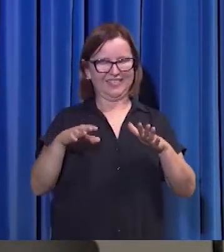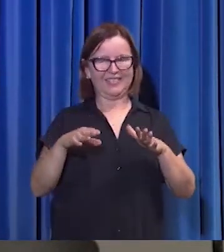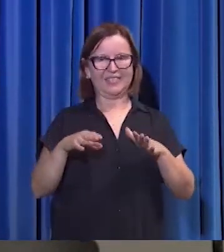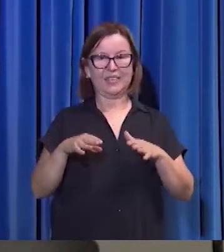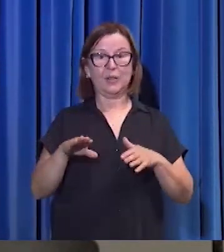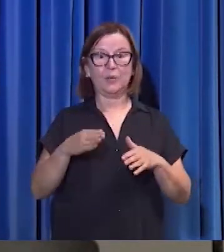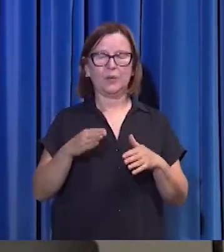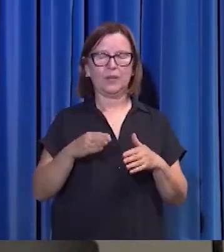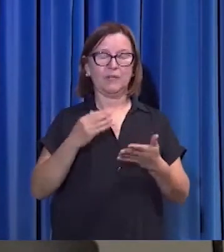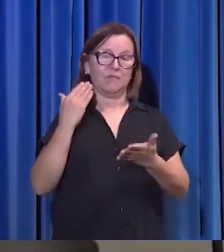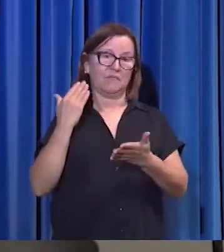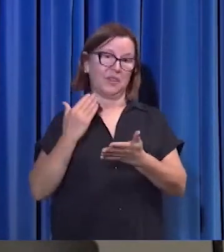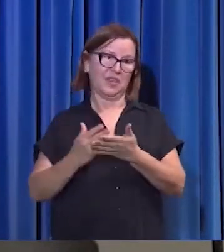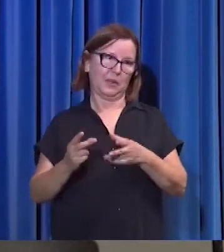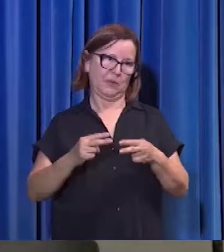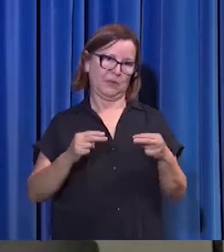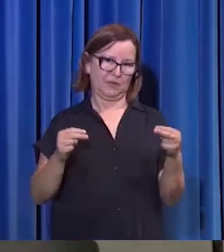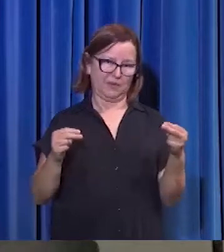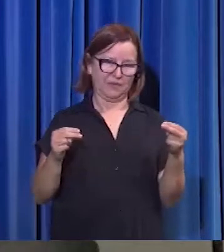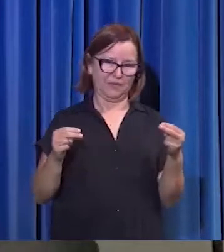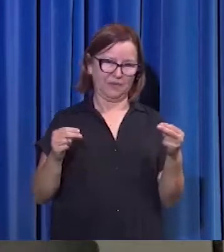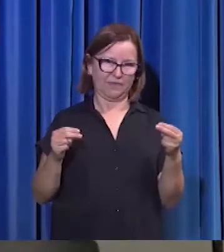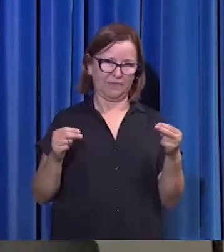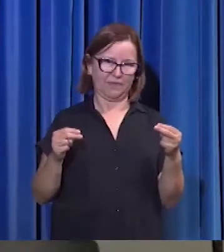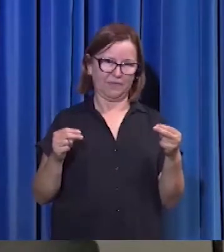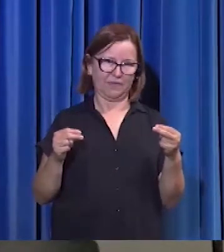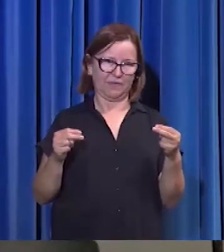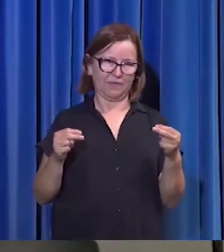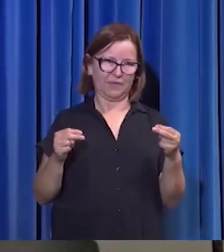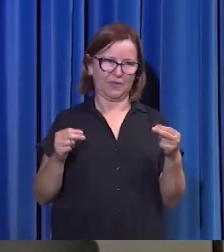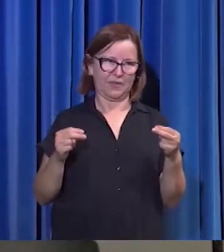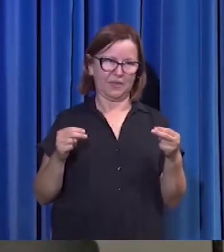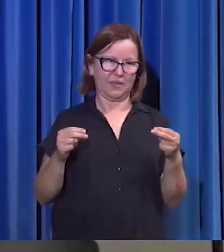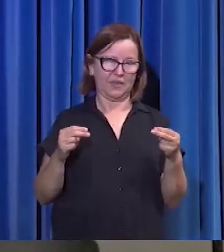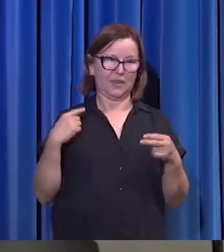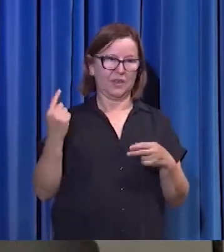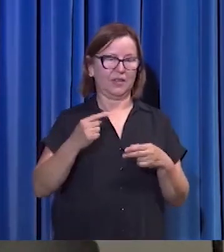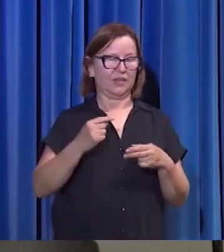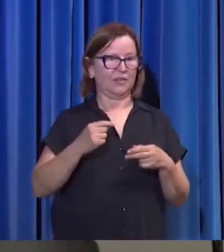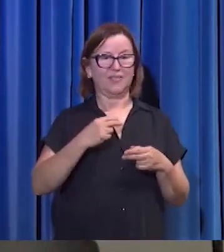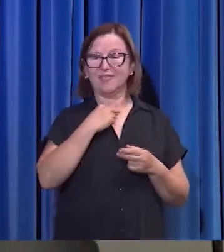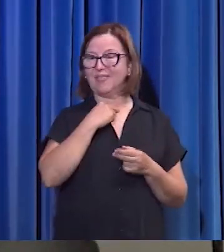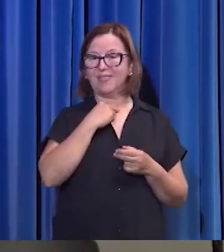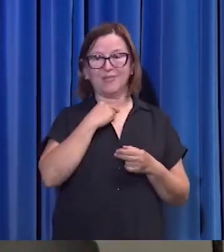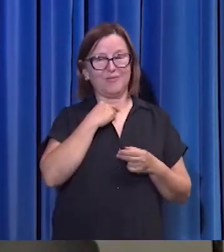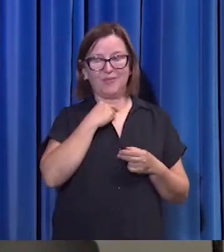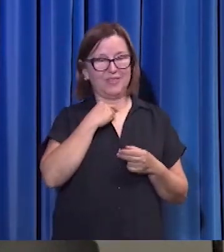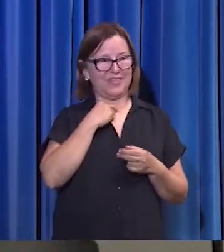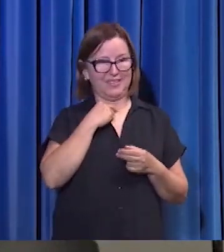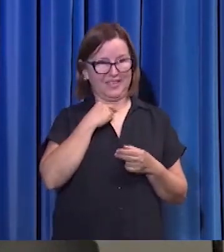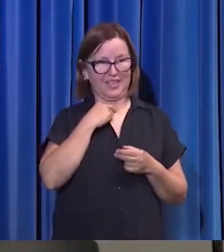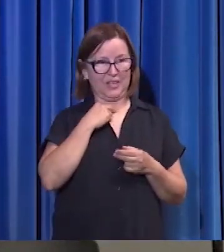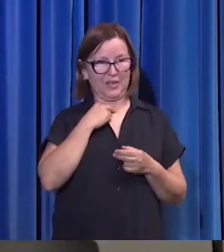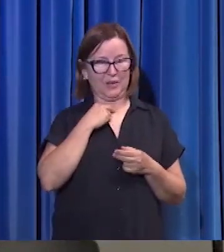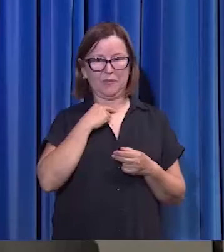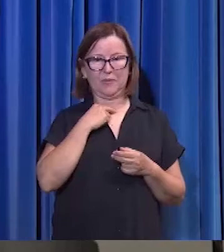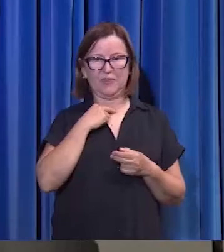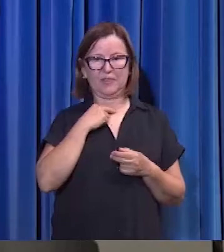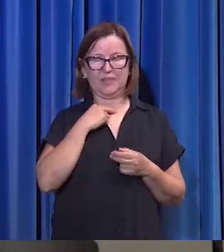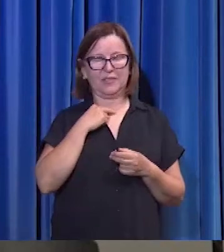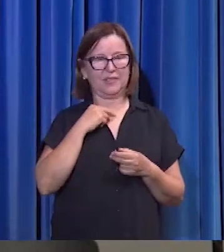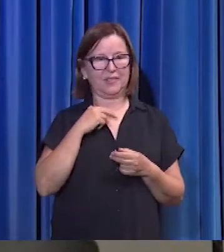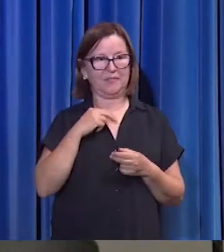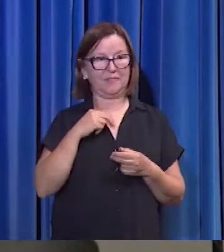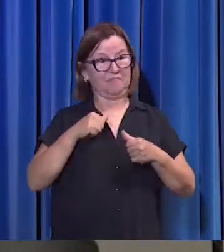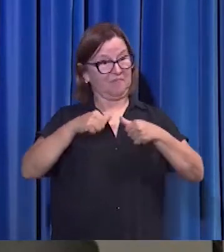quando perdemos coisas que nós não podemos mantê-las. Ele não tinha